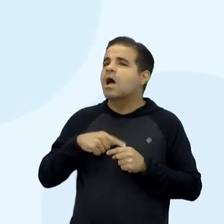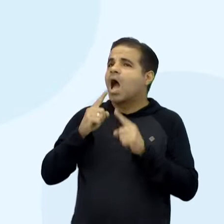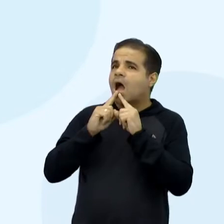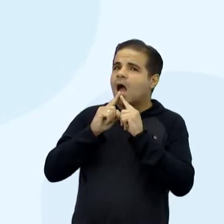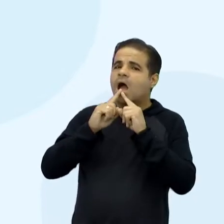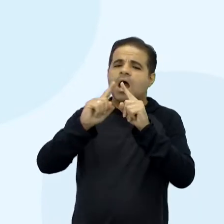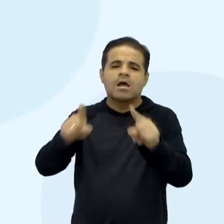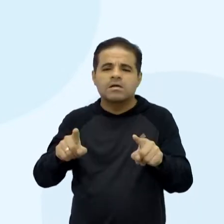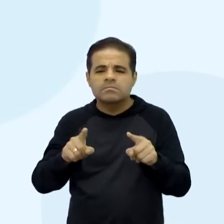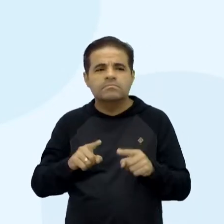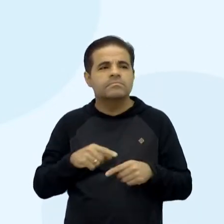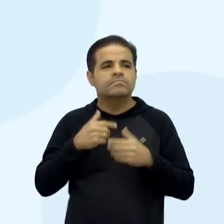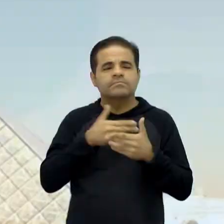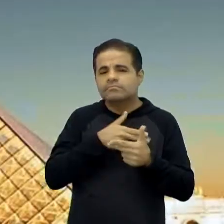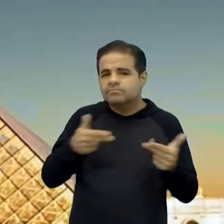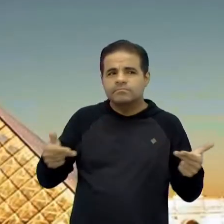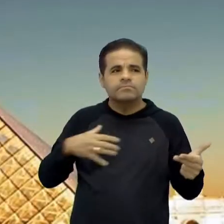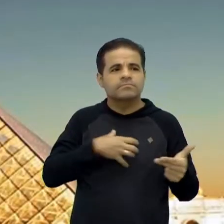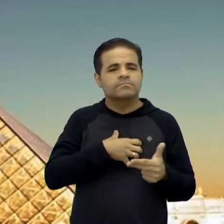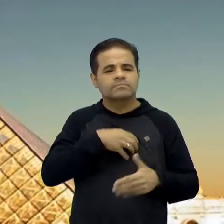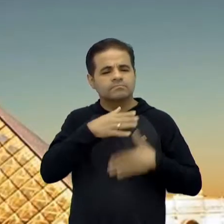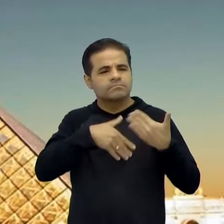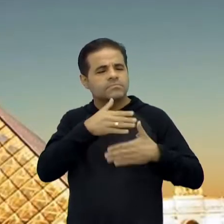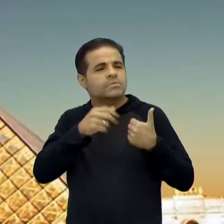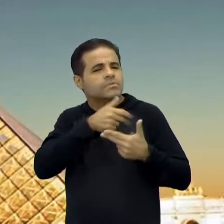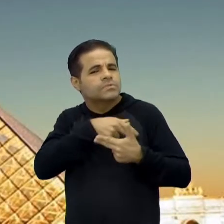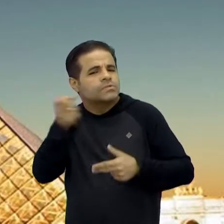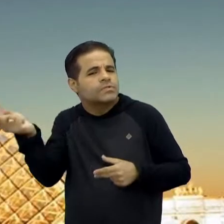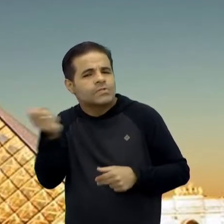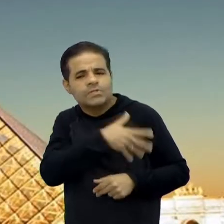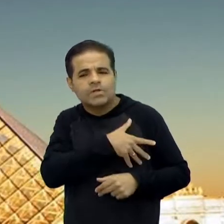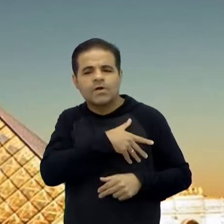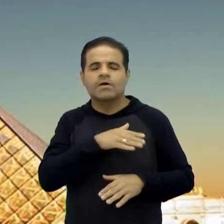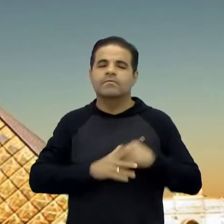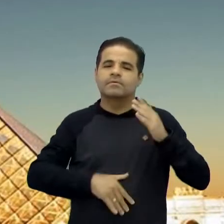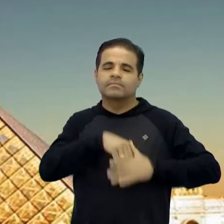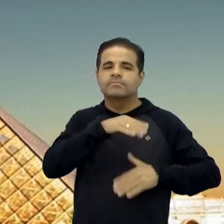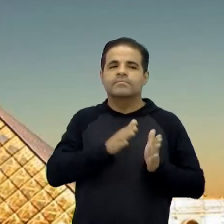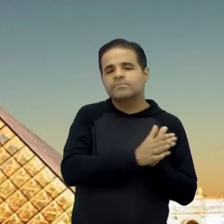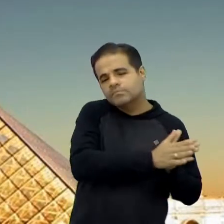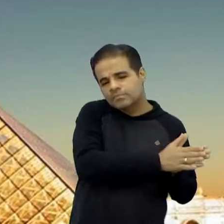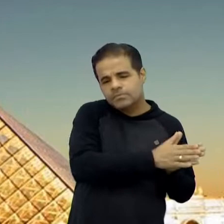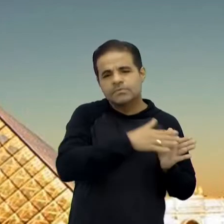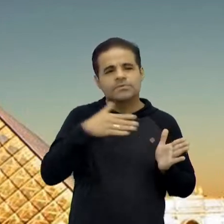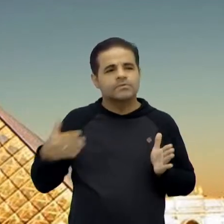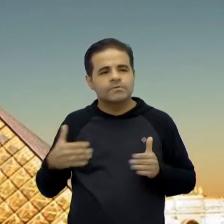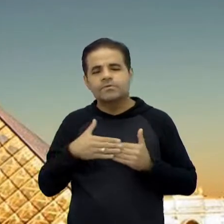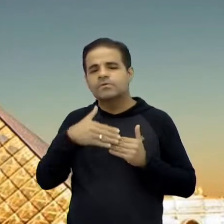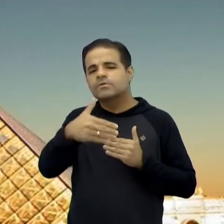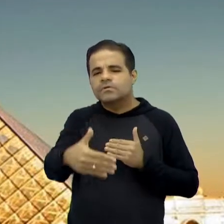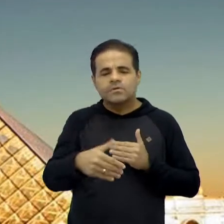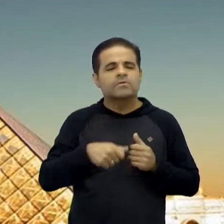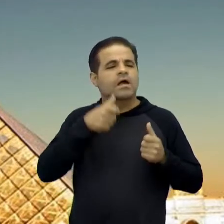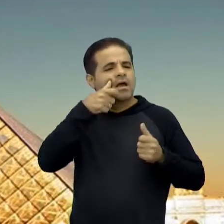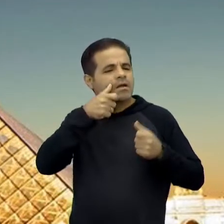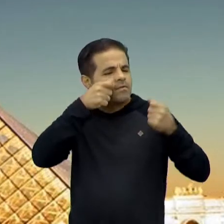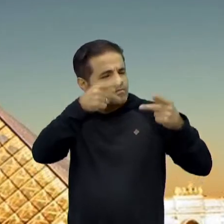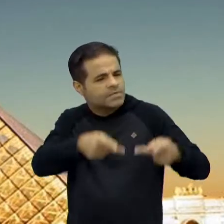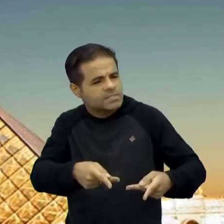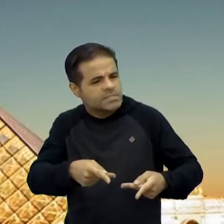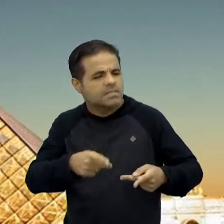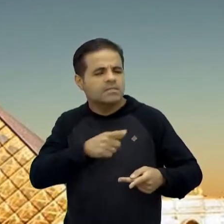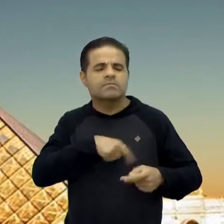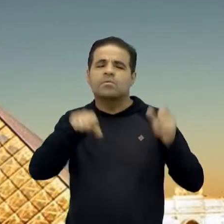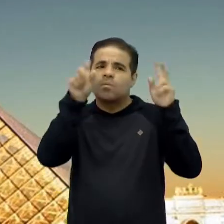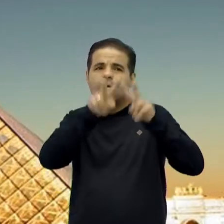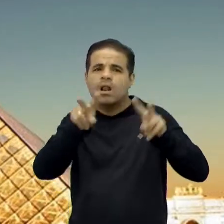nossa percepção de que as coisas são eternamente novas. Quando na verdade a gente vai revisitando e temos que ter um